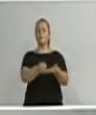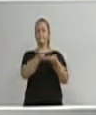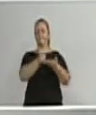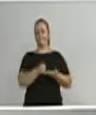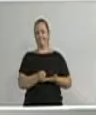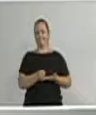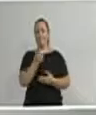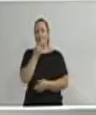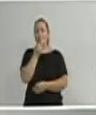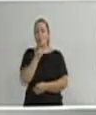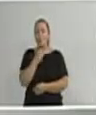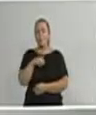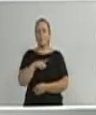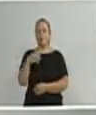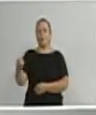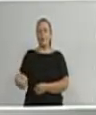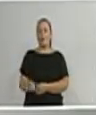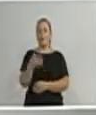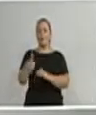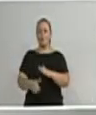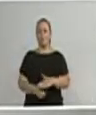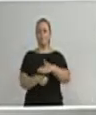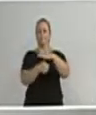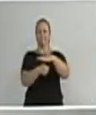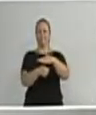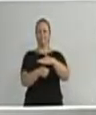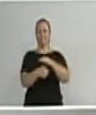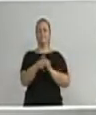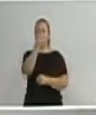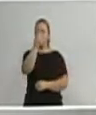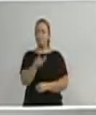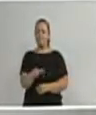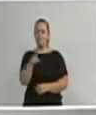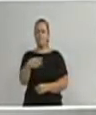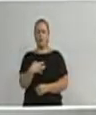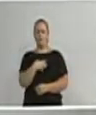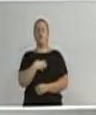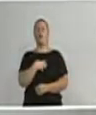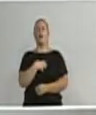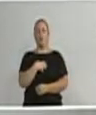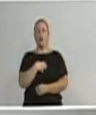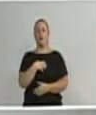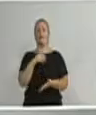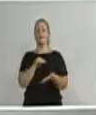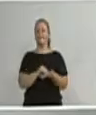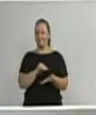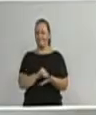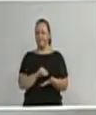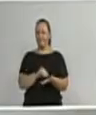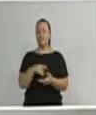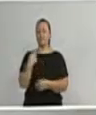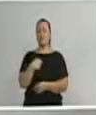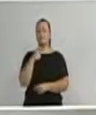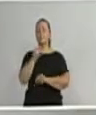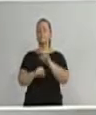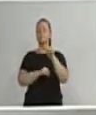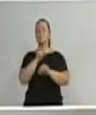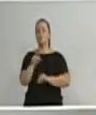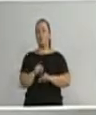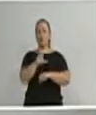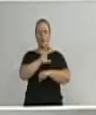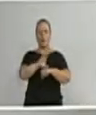novo reitor, até porque ele sentiu a sensibilidade no sentido de que possamos também ter um curso de graduação de gestão de